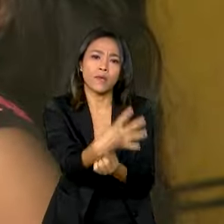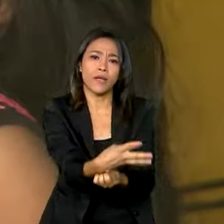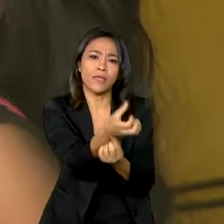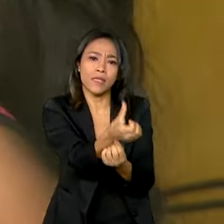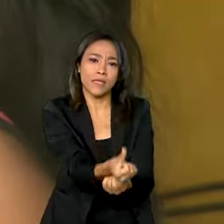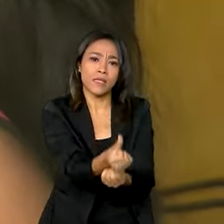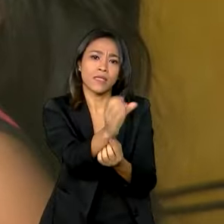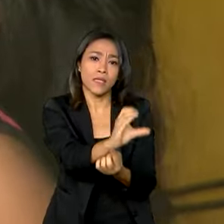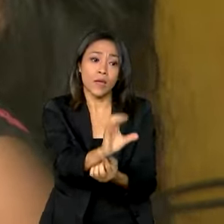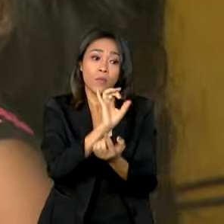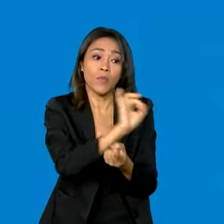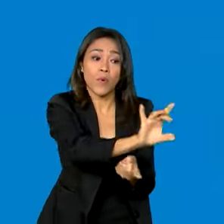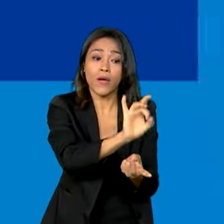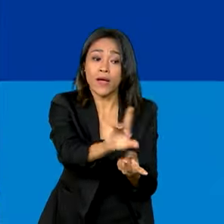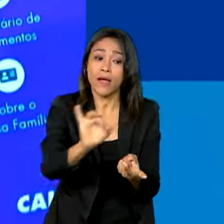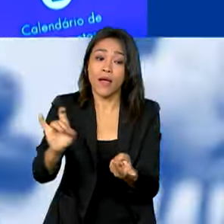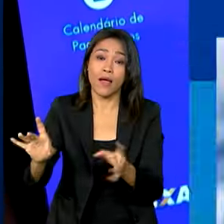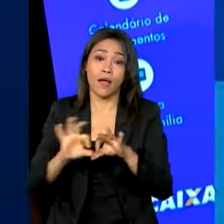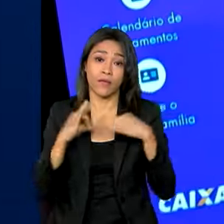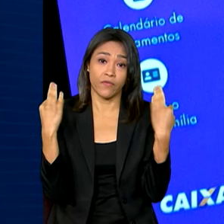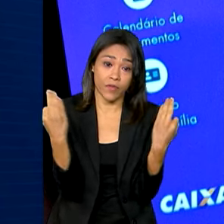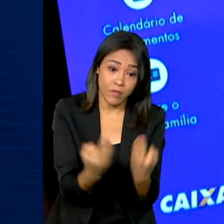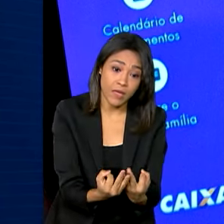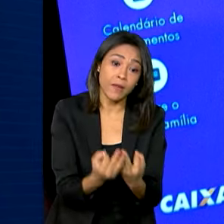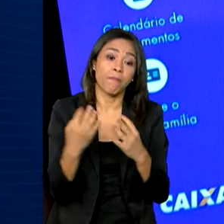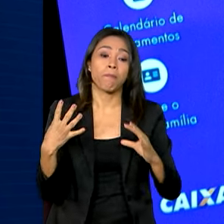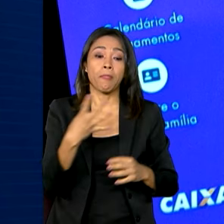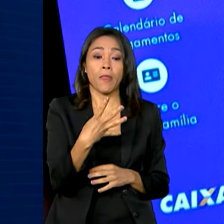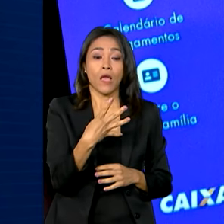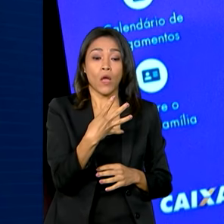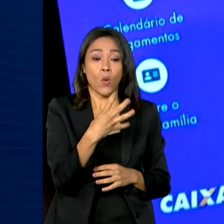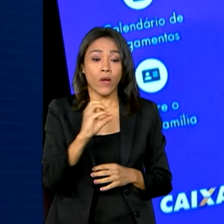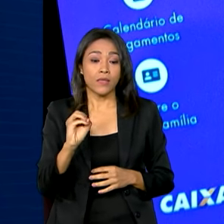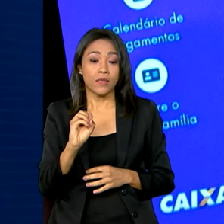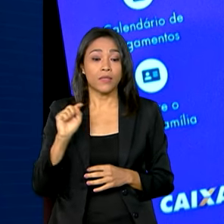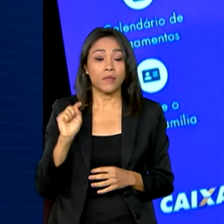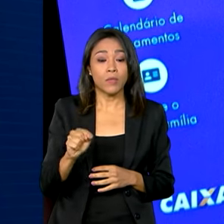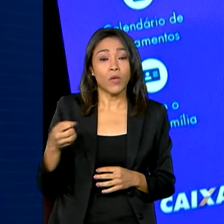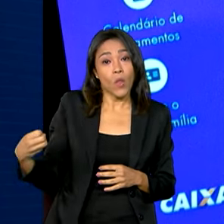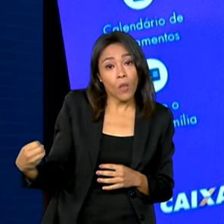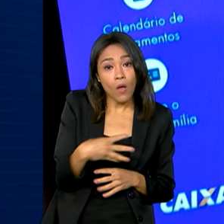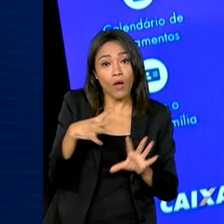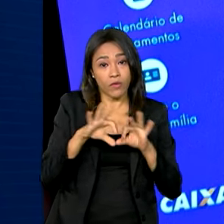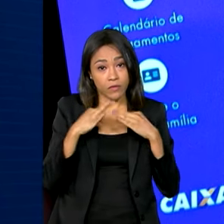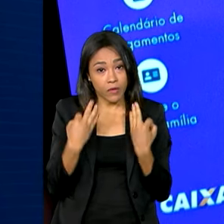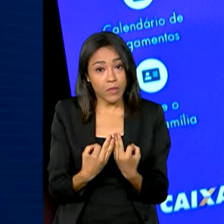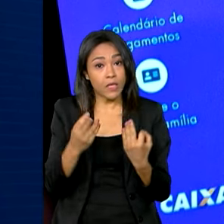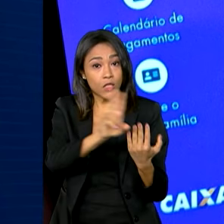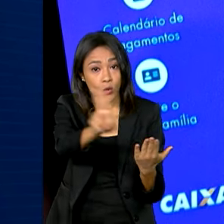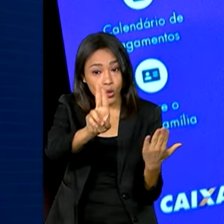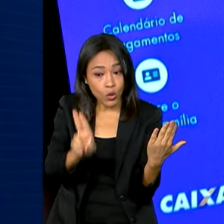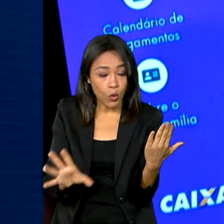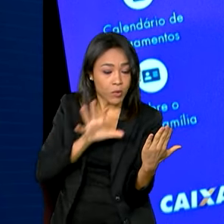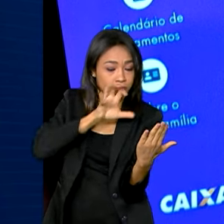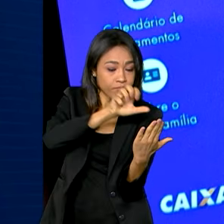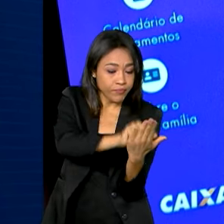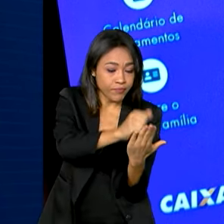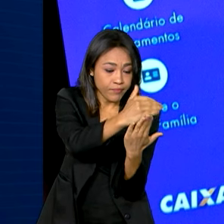R$ 678,46 por família. Das 400 mil novas famílias que ingressaram no programa em